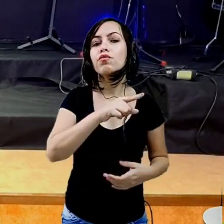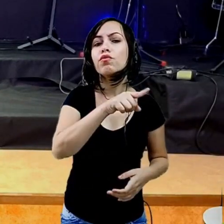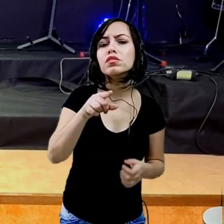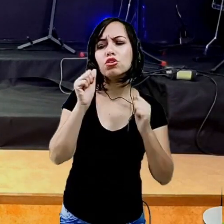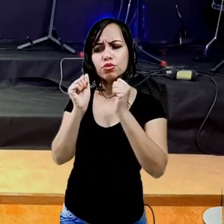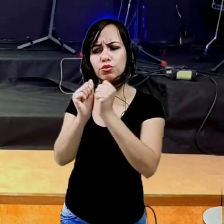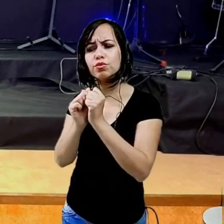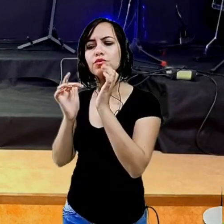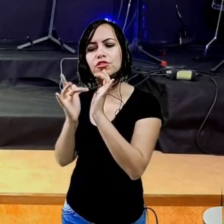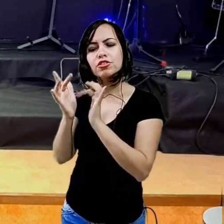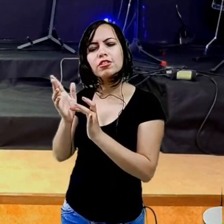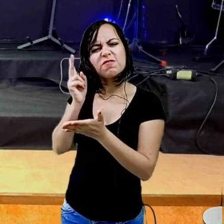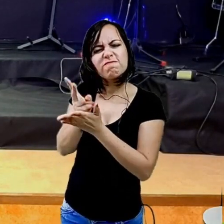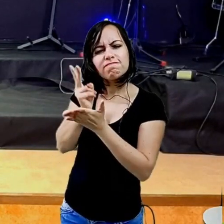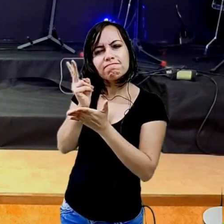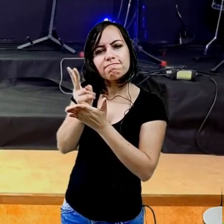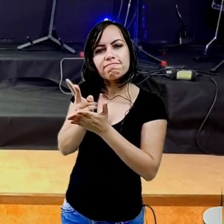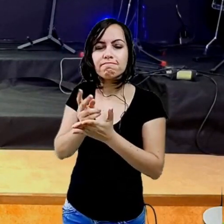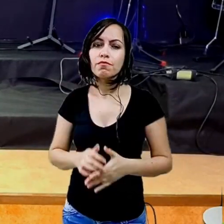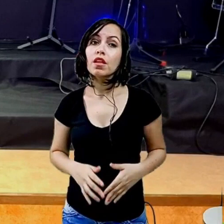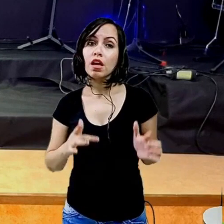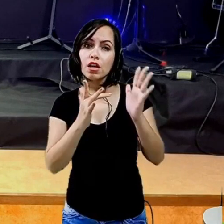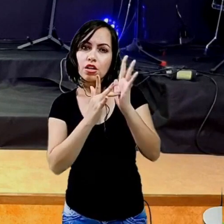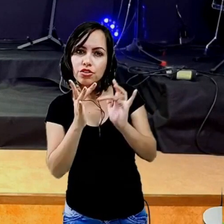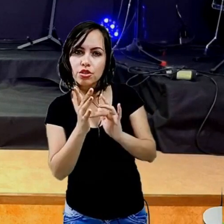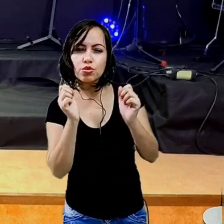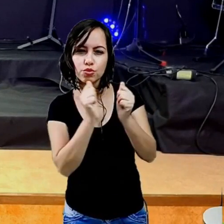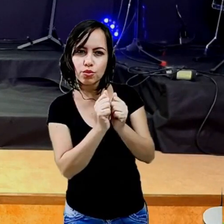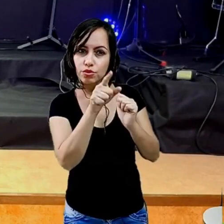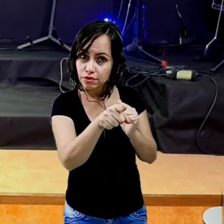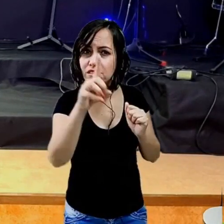com Jesus na sua caminhada, que Jesus está com